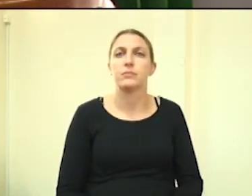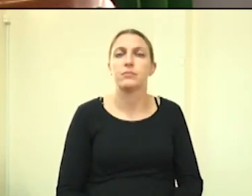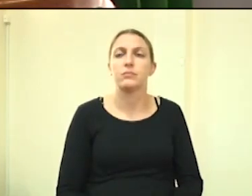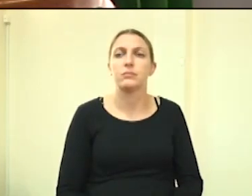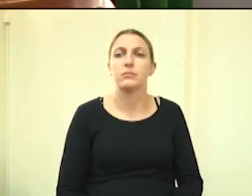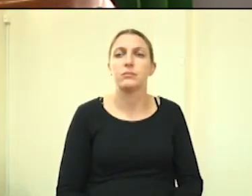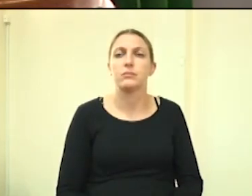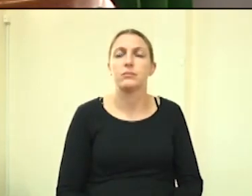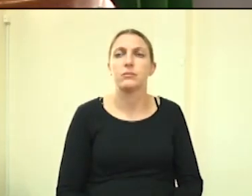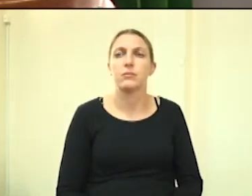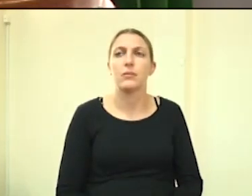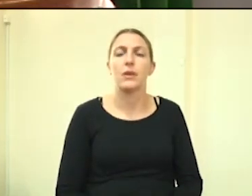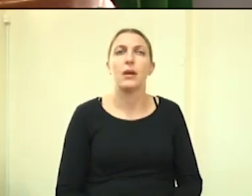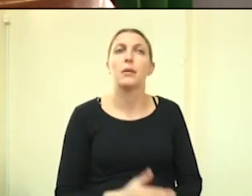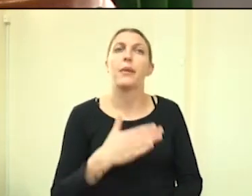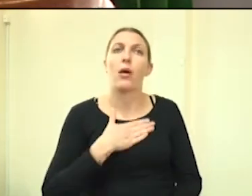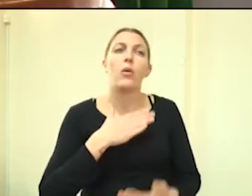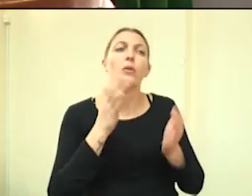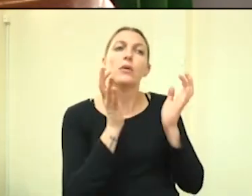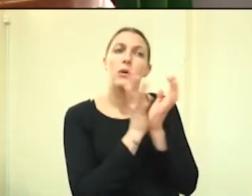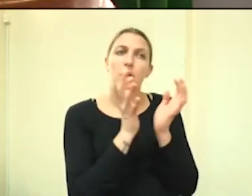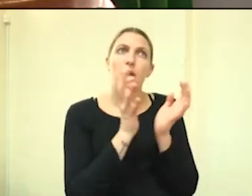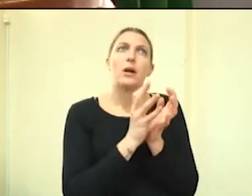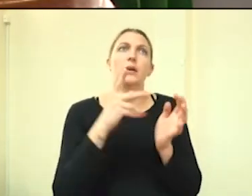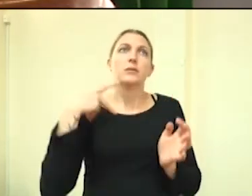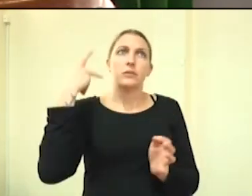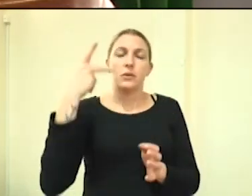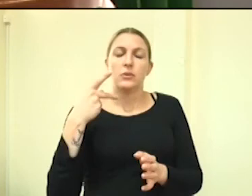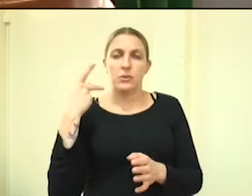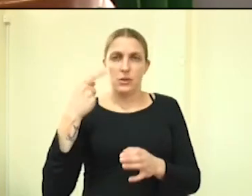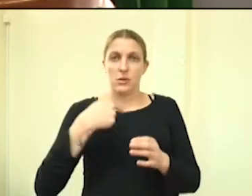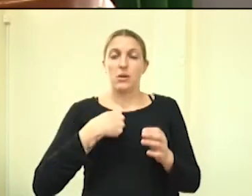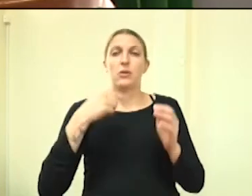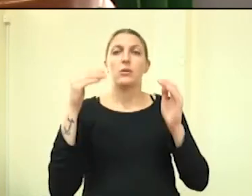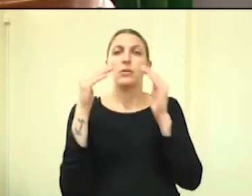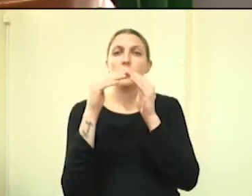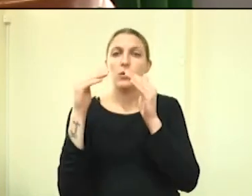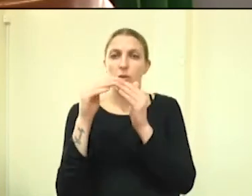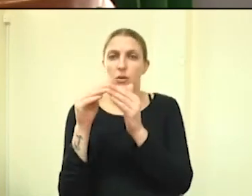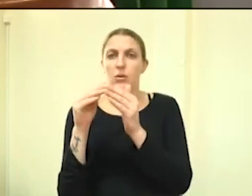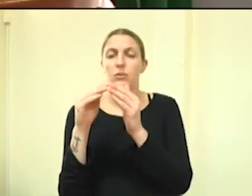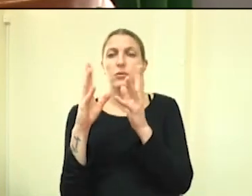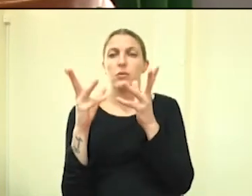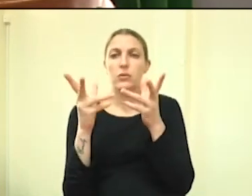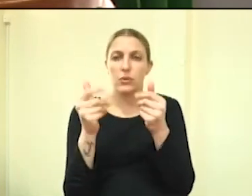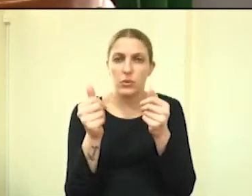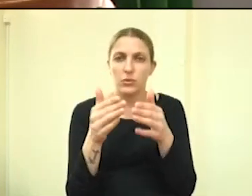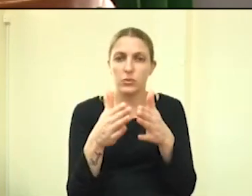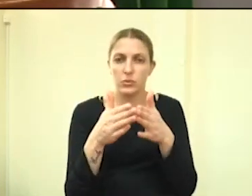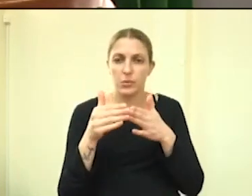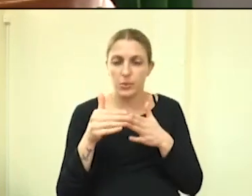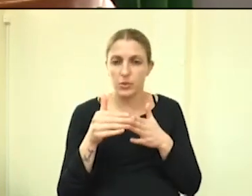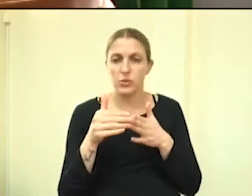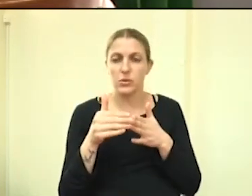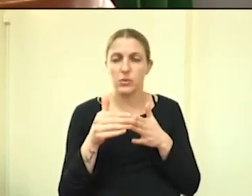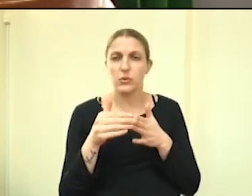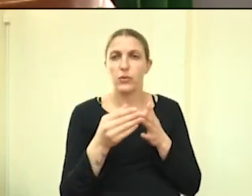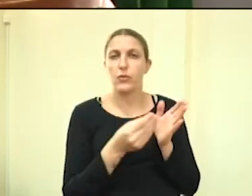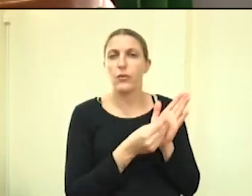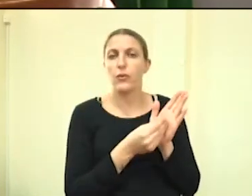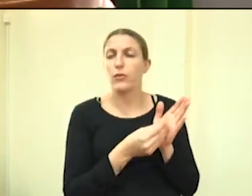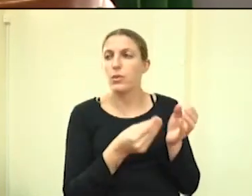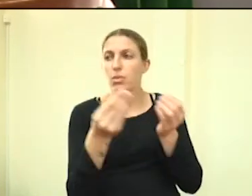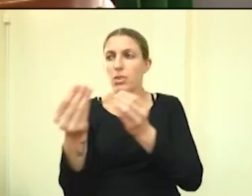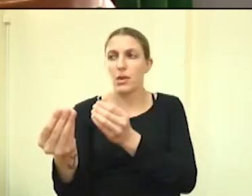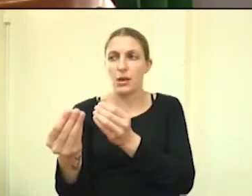Então, meus colegas vereadores, eu sou favorável a todos os pedidos e vou deixar uma cópia com a minha líder do